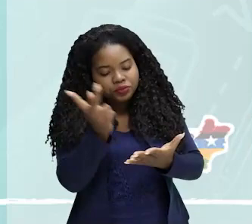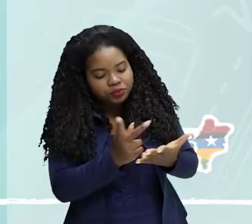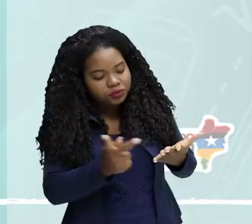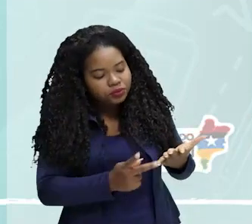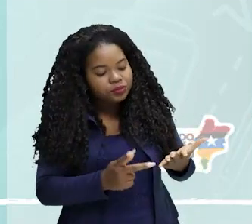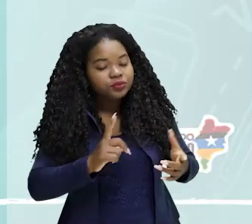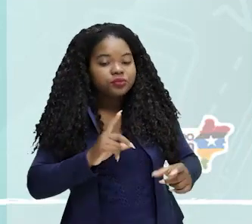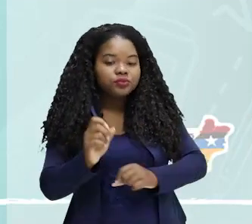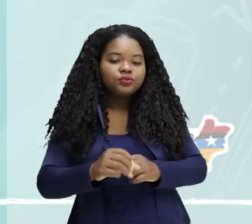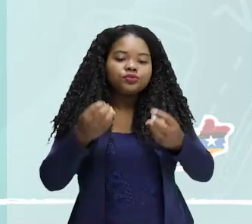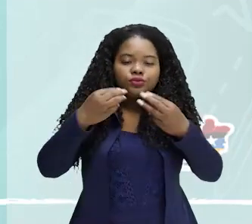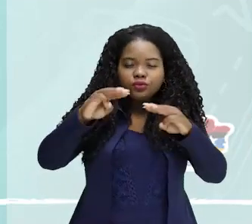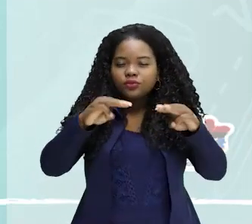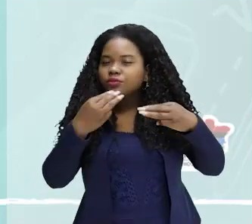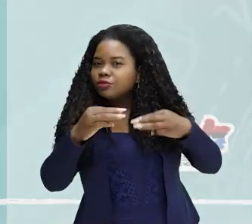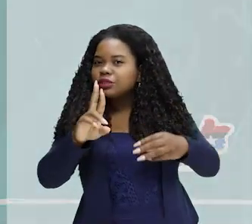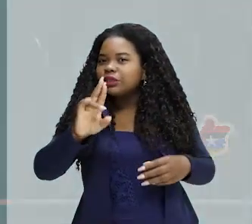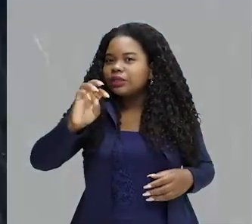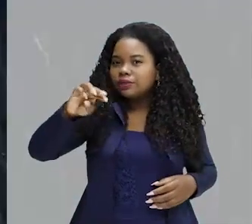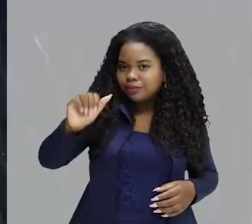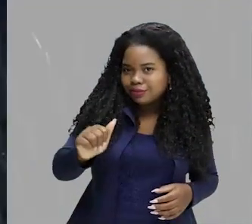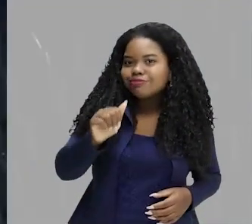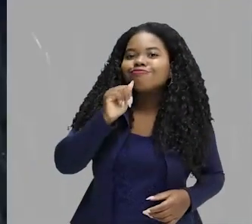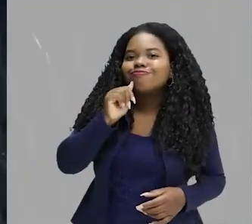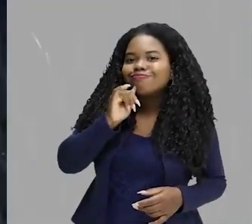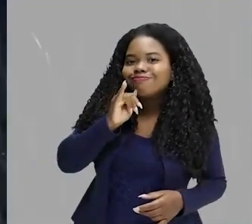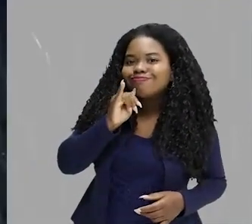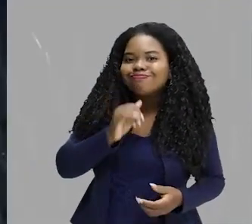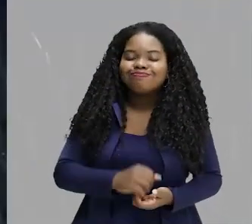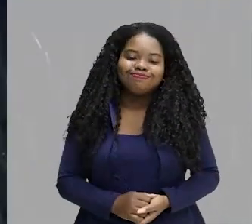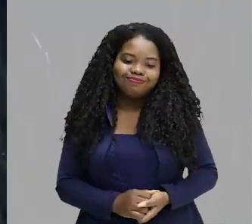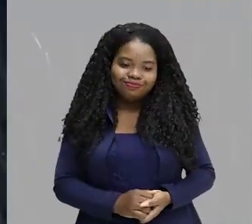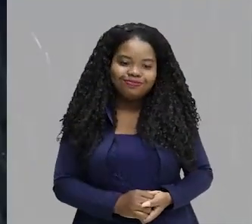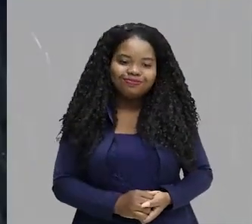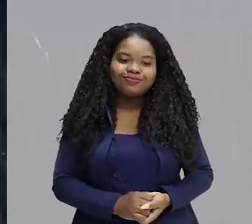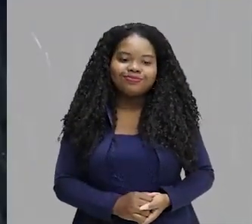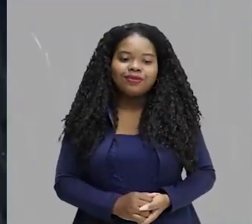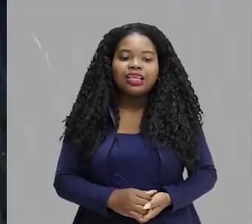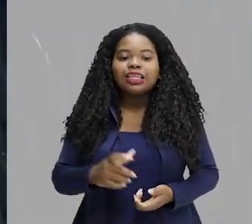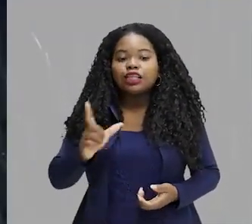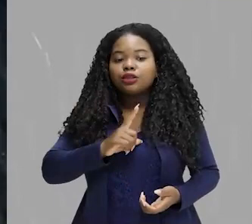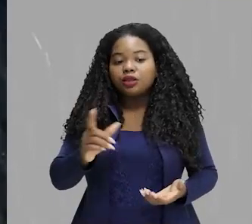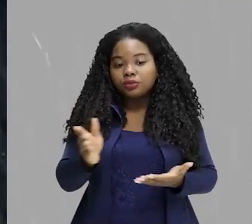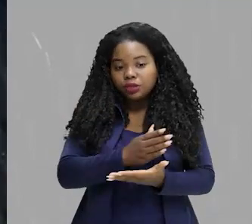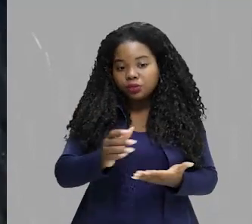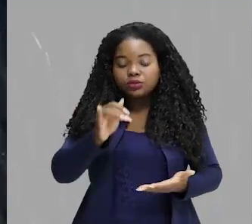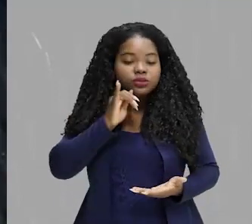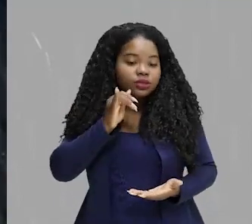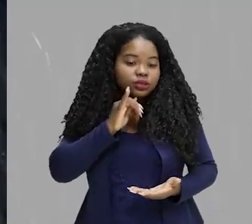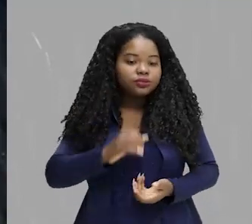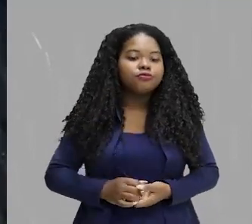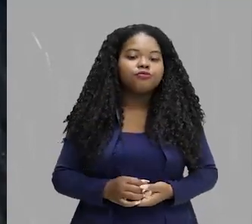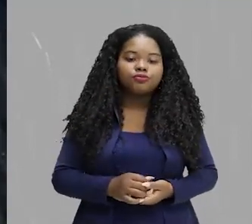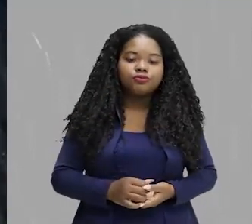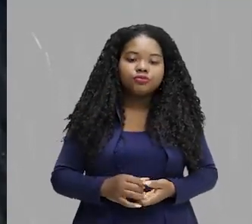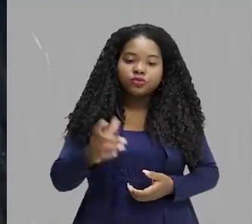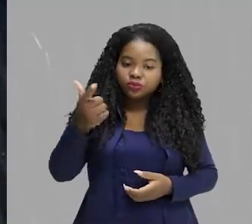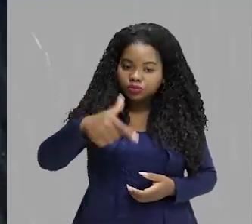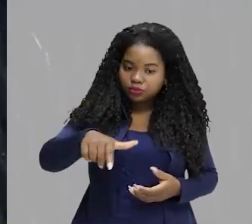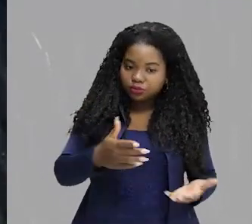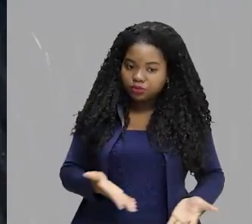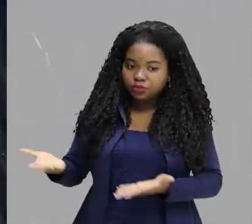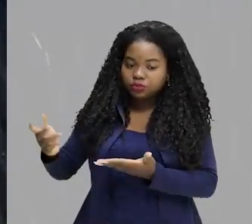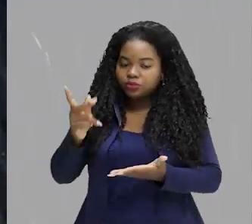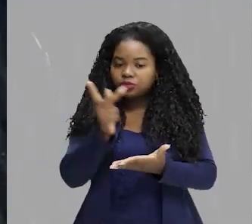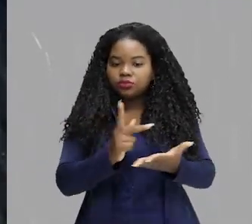exemplo. Tá bom? Então, nós já vamos ver alguns exemplos. A poesia tanto pode ser escrita como poemas individuais, e aí nós